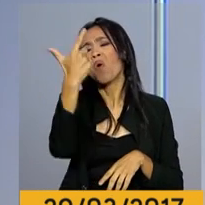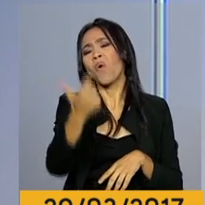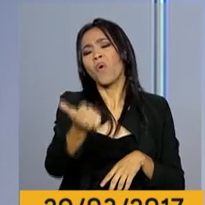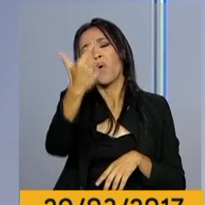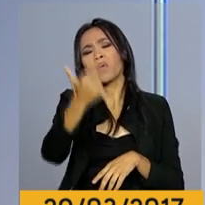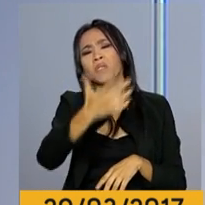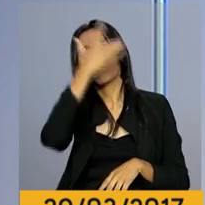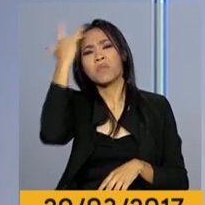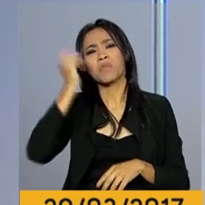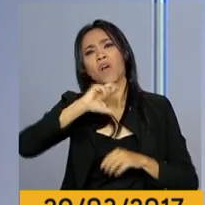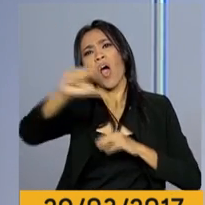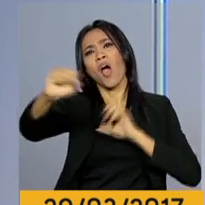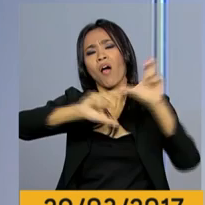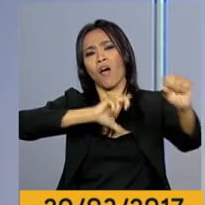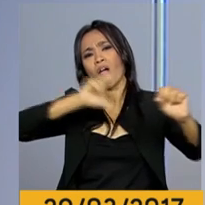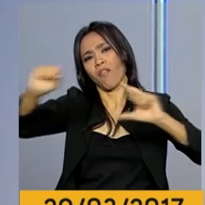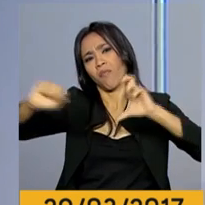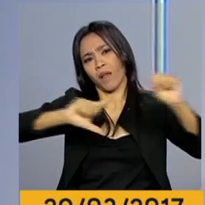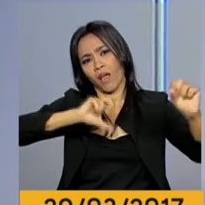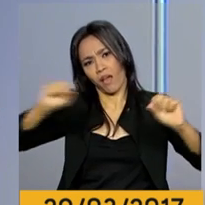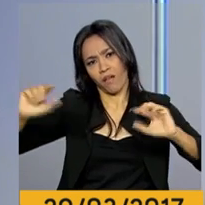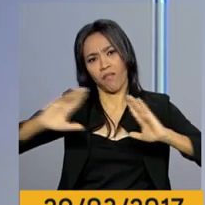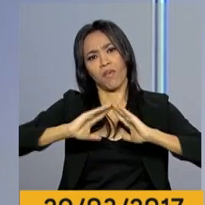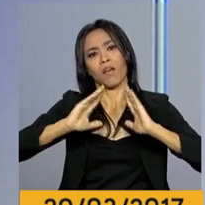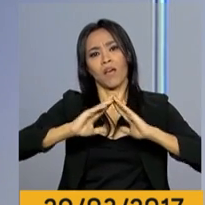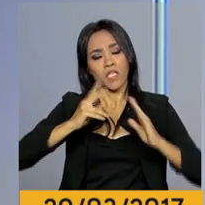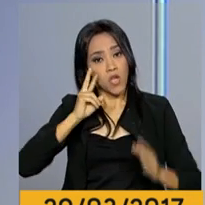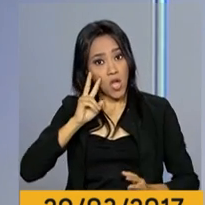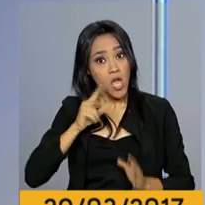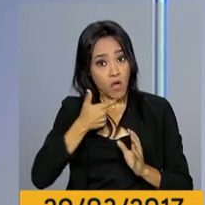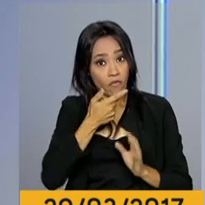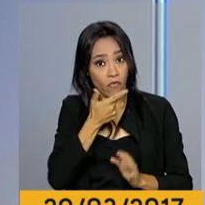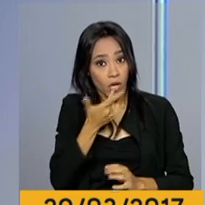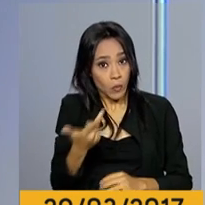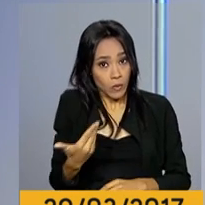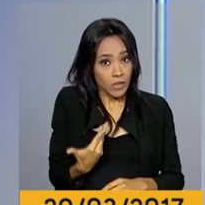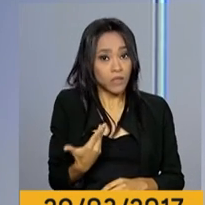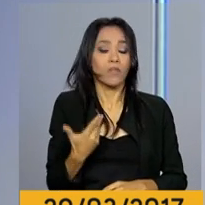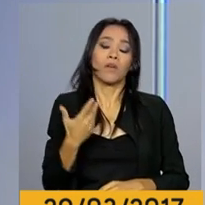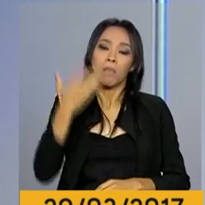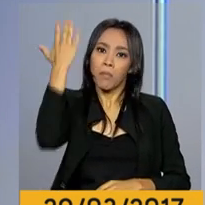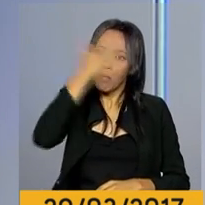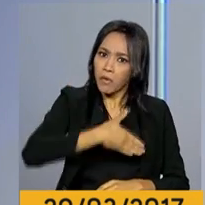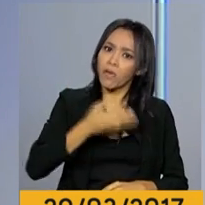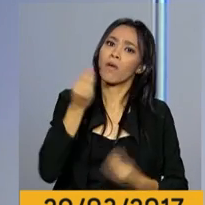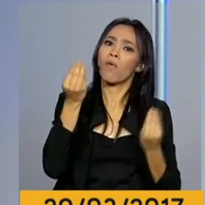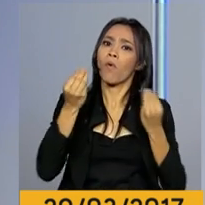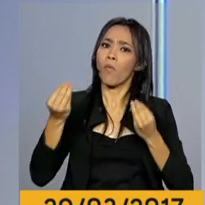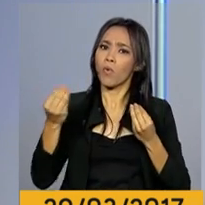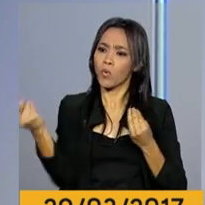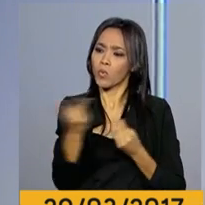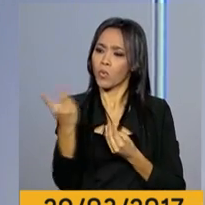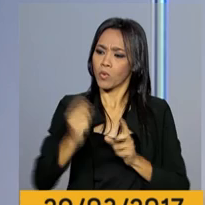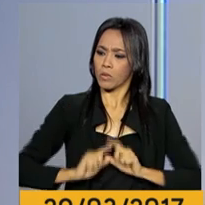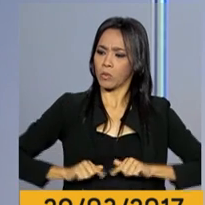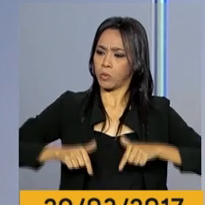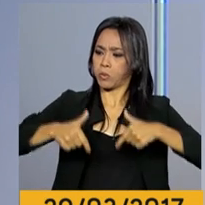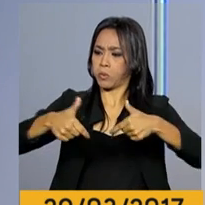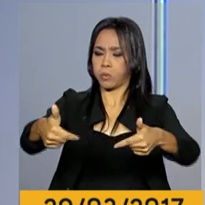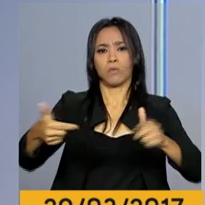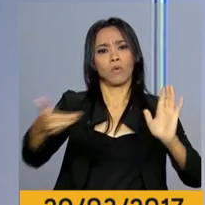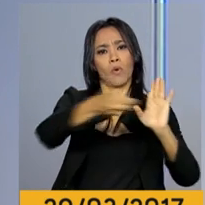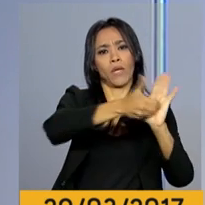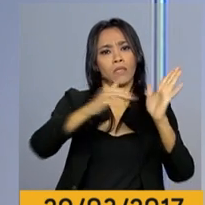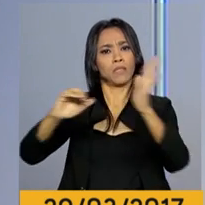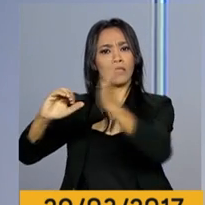começam a ir embora e 2 inato para revelar a interação integração atividade conjunta eo apoio naturalmente que o